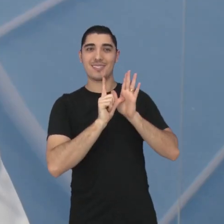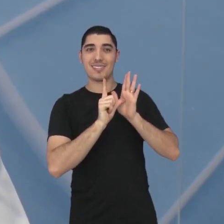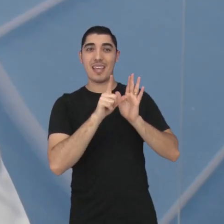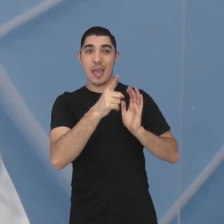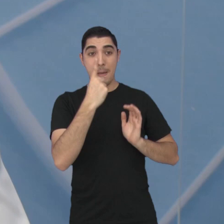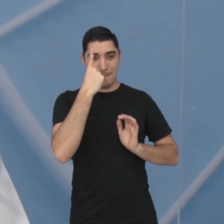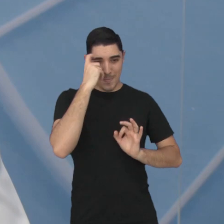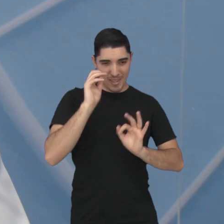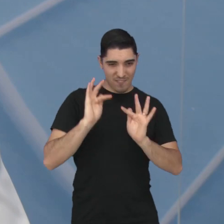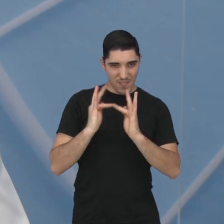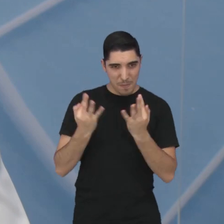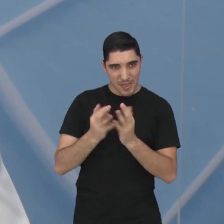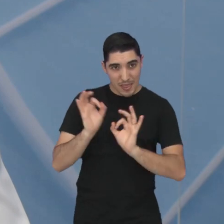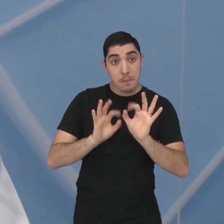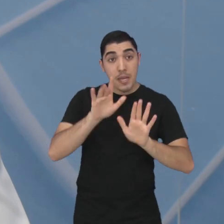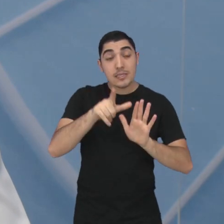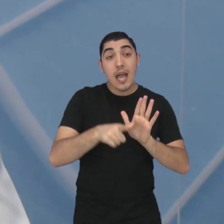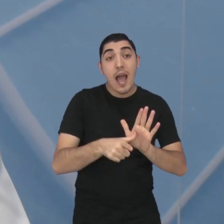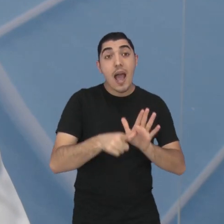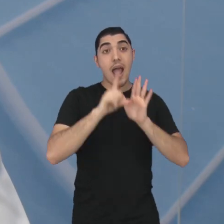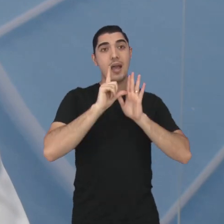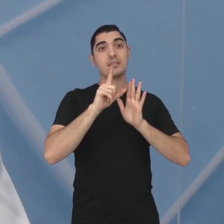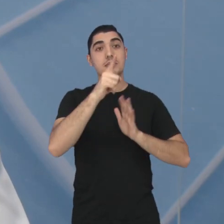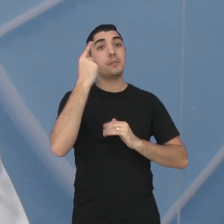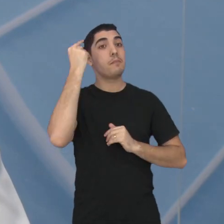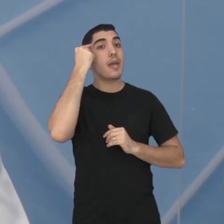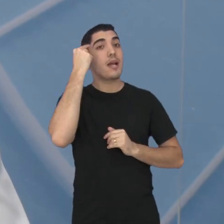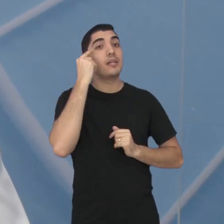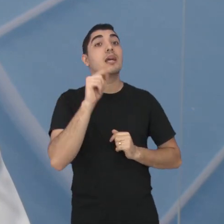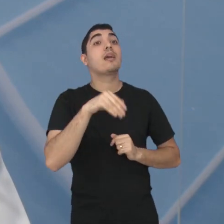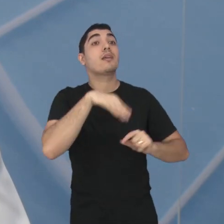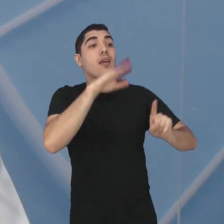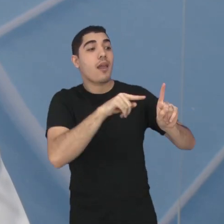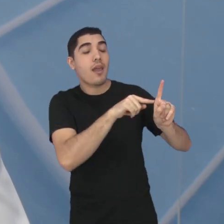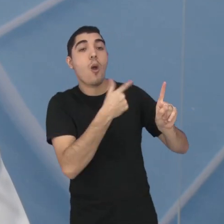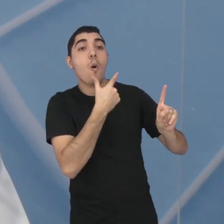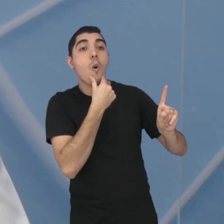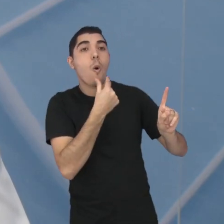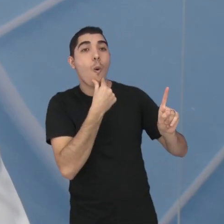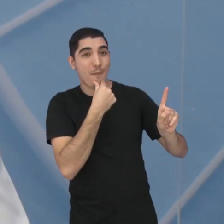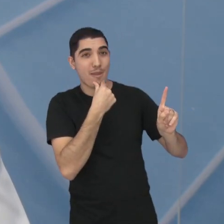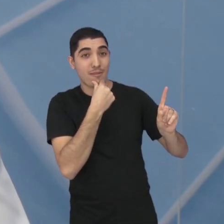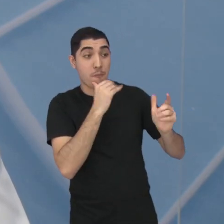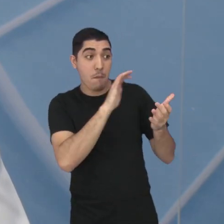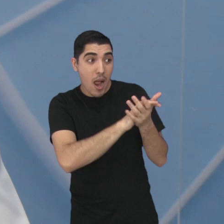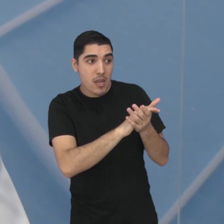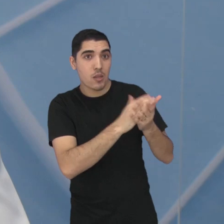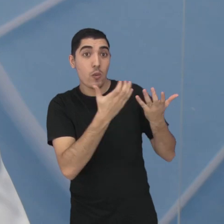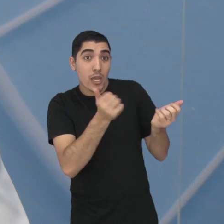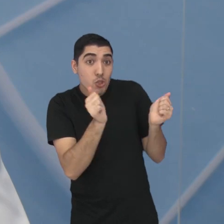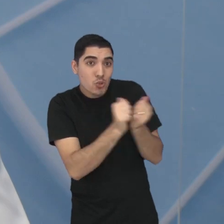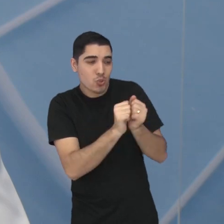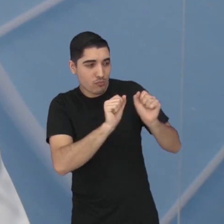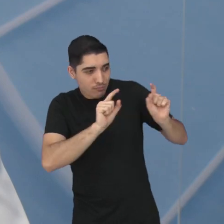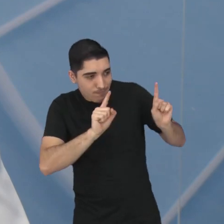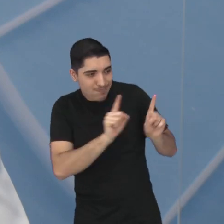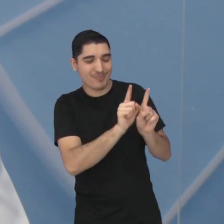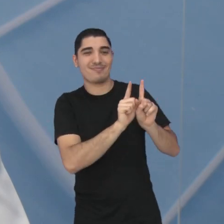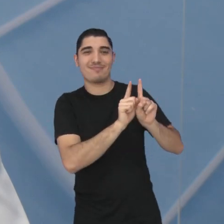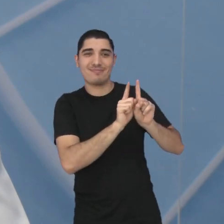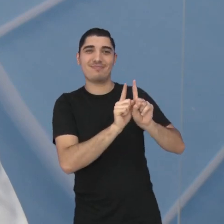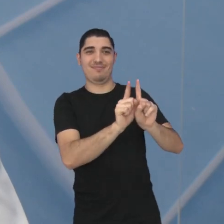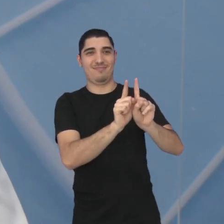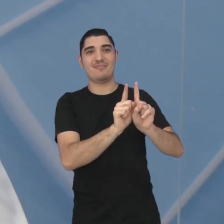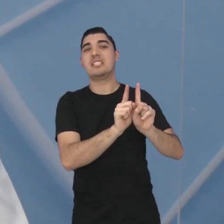nesse planejamento familiar, pensar na escolha desse parceiro, né? De quem vai ser a pessoa que vai estar com ela para seguir construindo essa